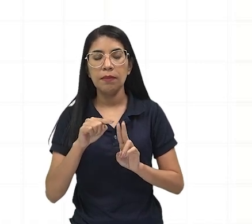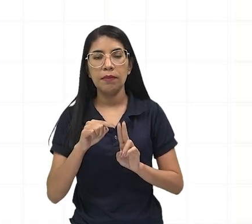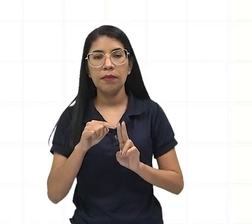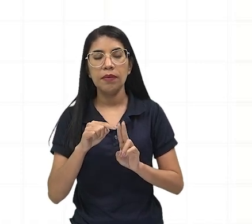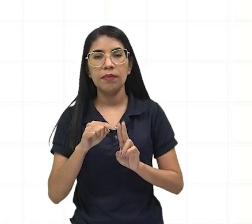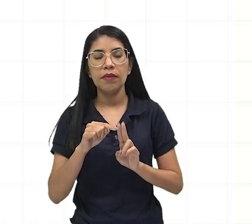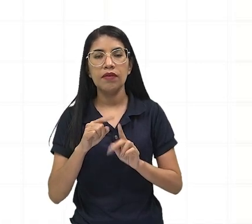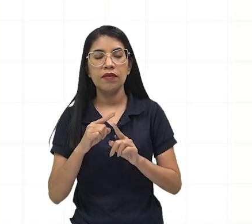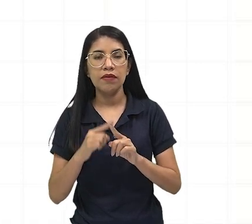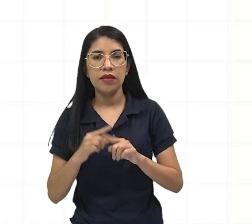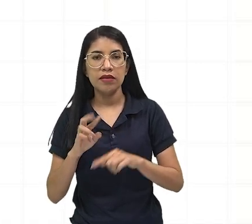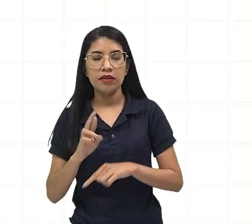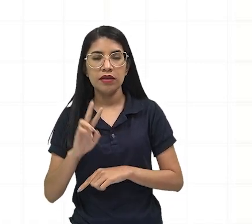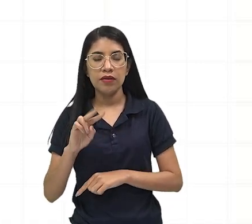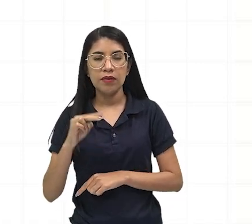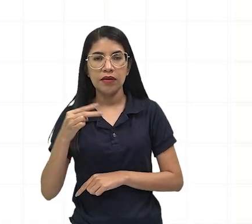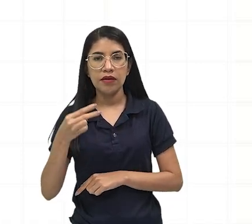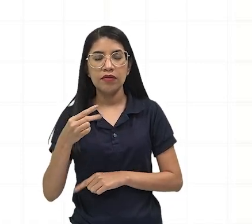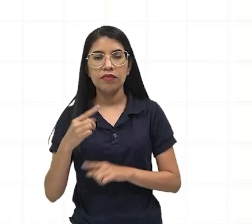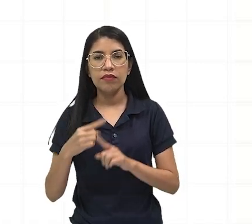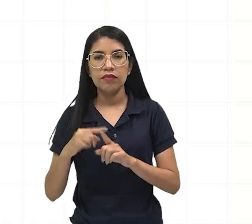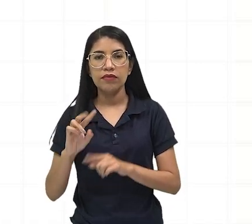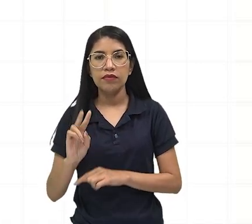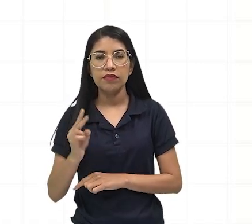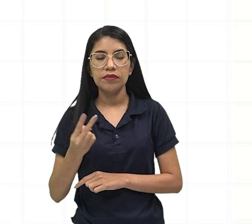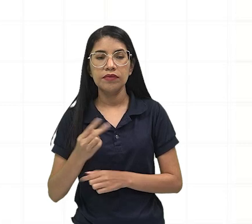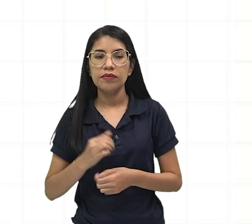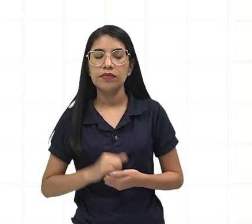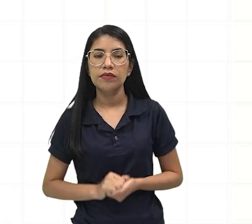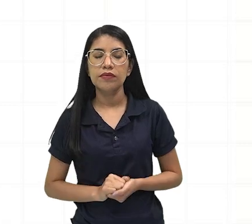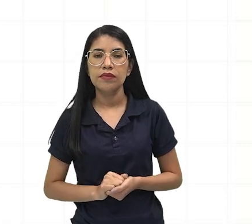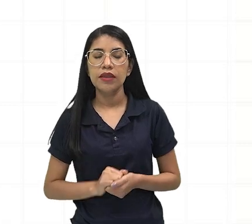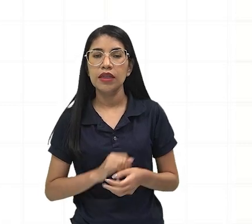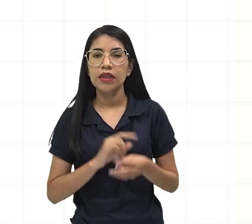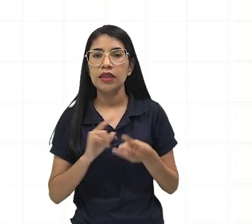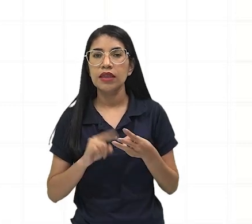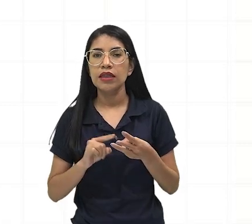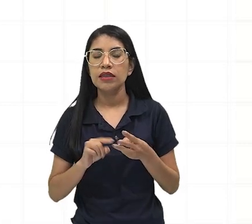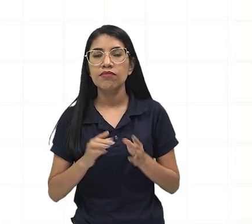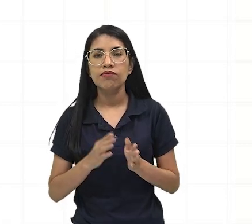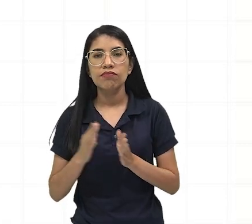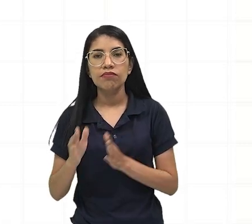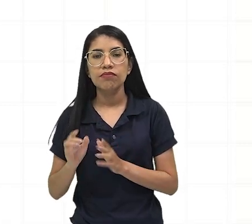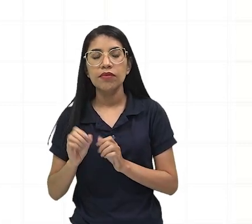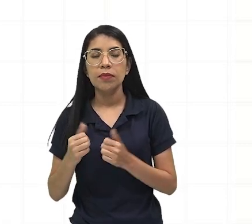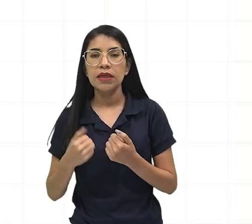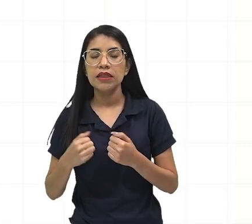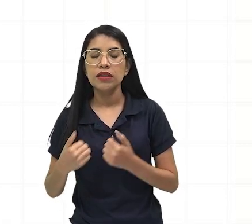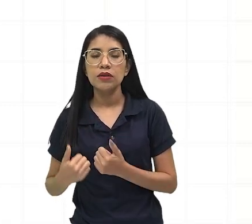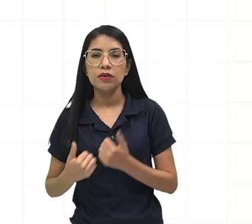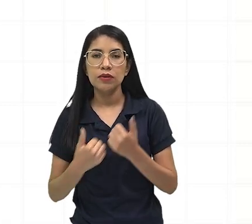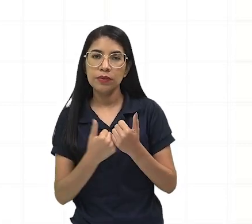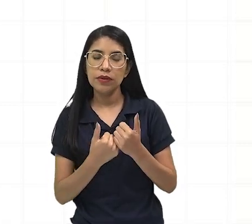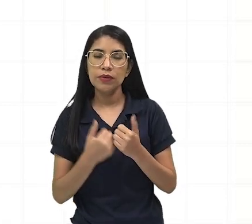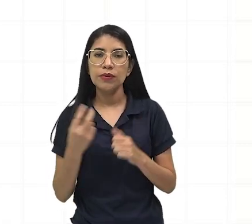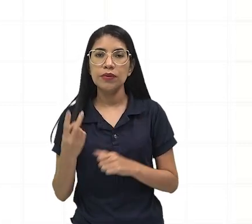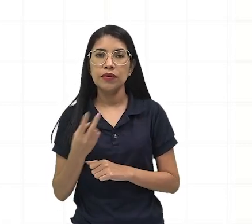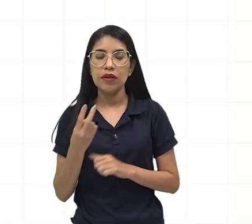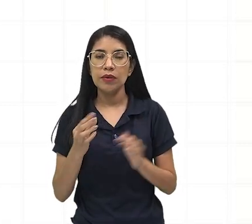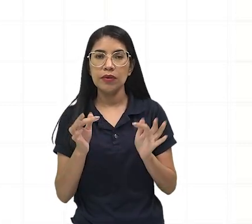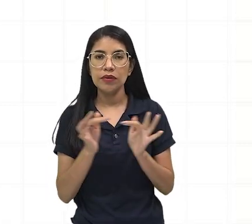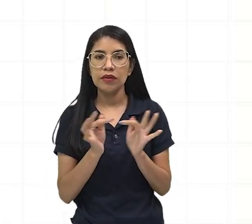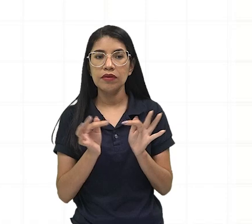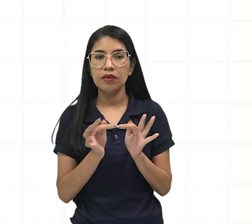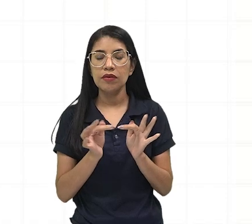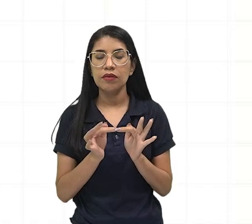vezes h, a área da base vezes a altura. No passo 3, nós vamos substituir, né? Você tem a fórmula, você